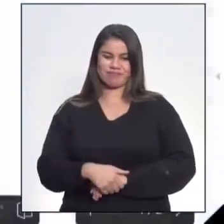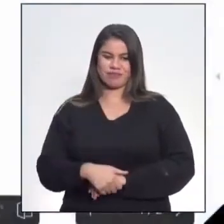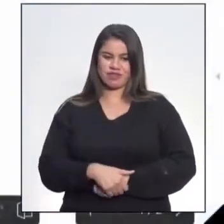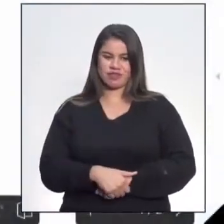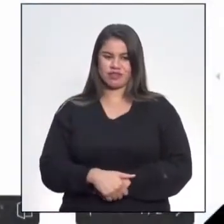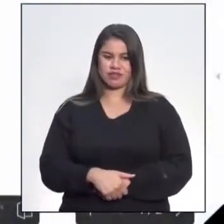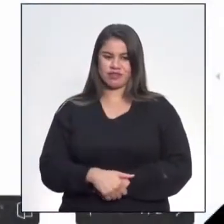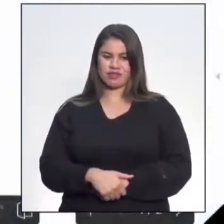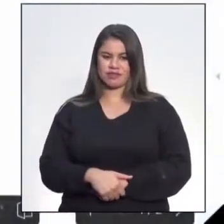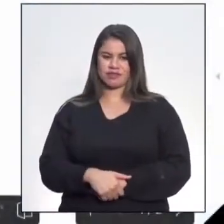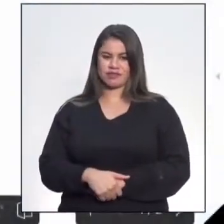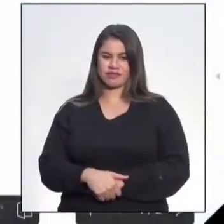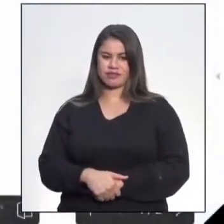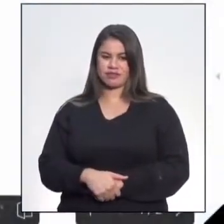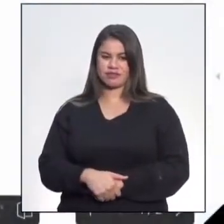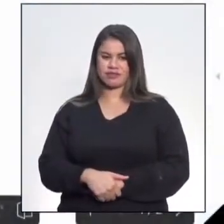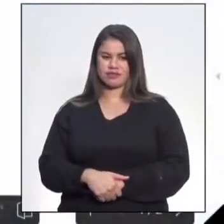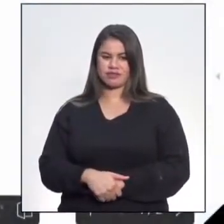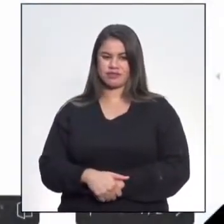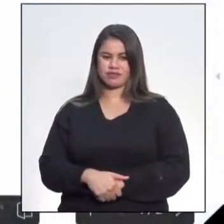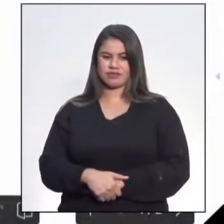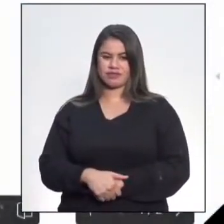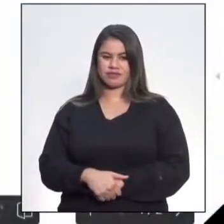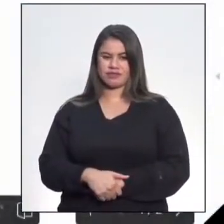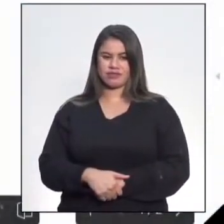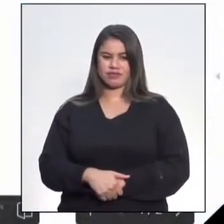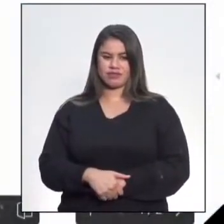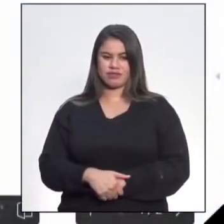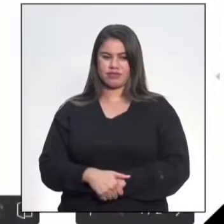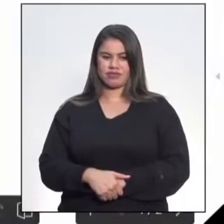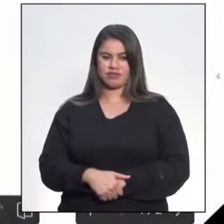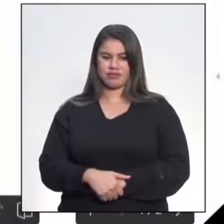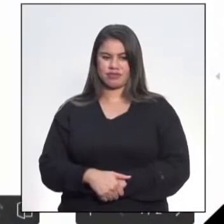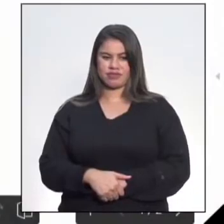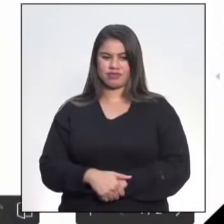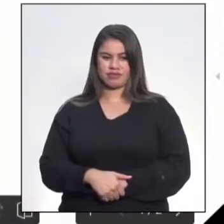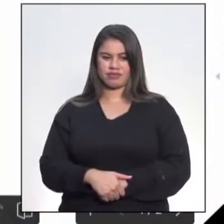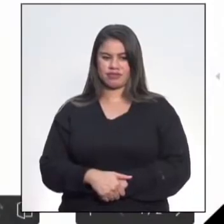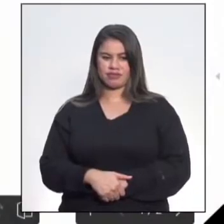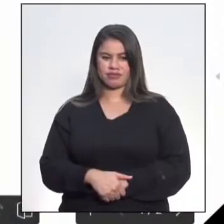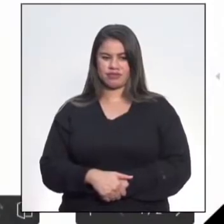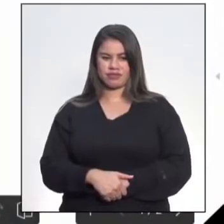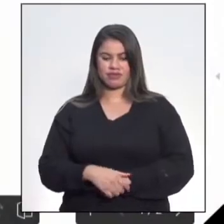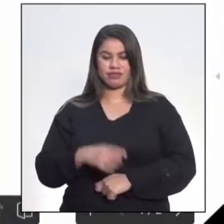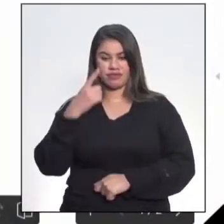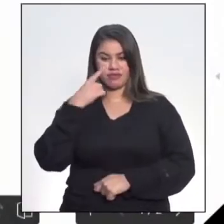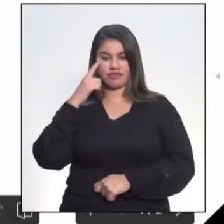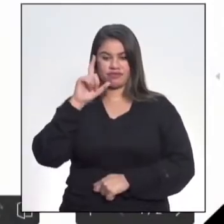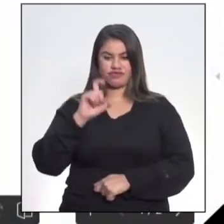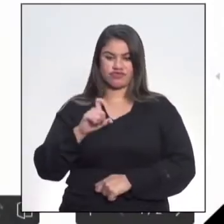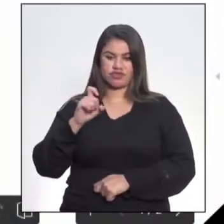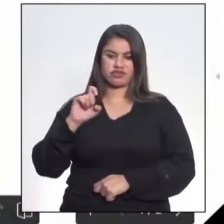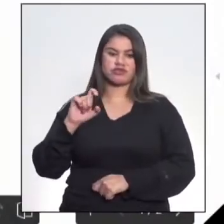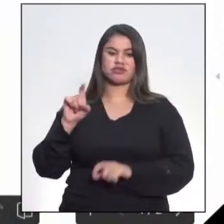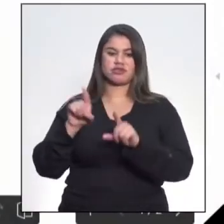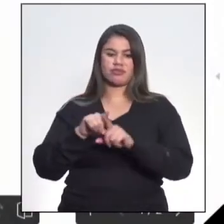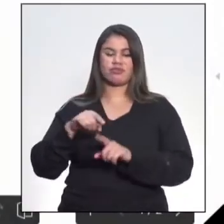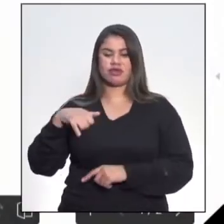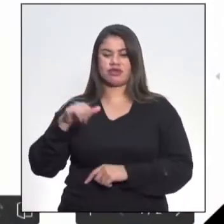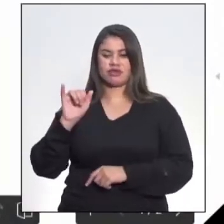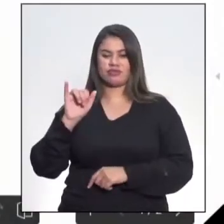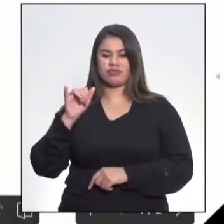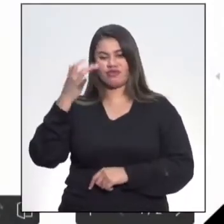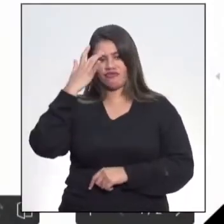aqui eu tenho a coluninha do X. Eu vou ter aqui no meio a conta. Pode ver que agora eu vou usar a letra Y, tá bom? Para ficar mais fácil de